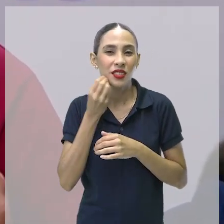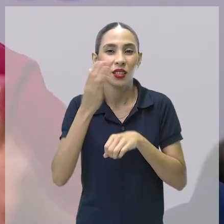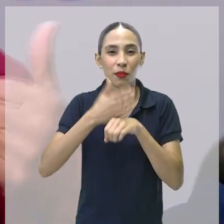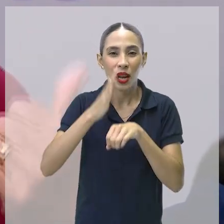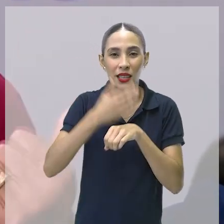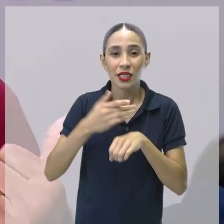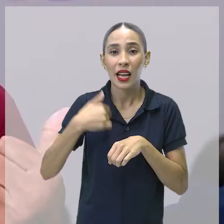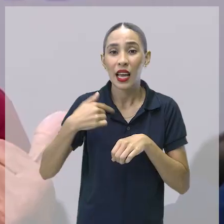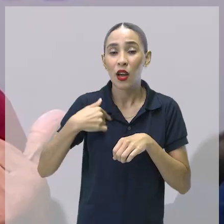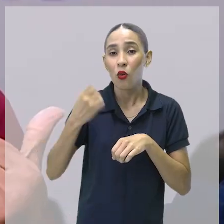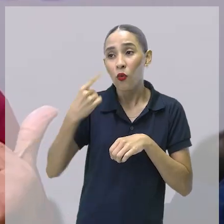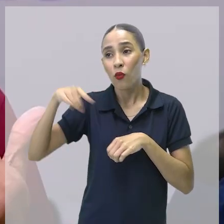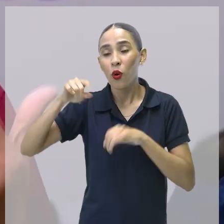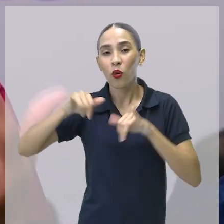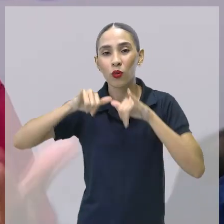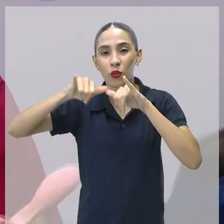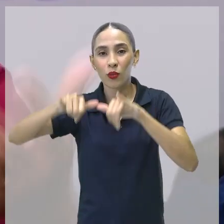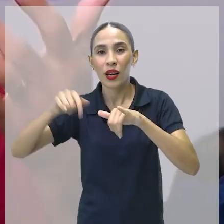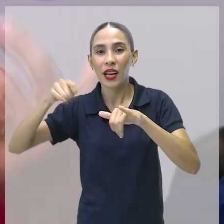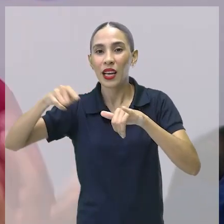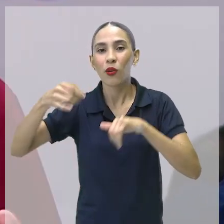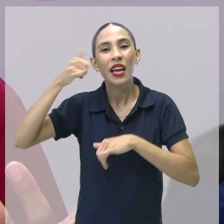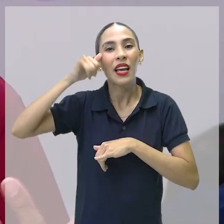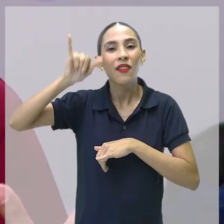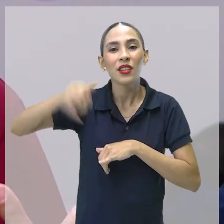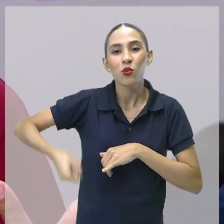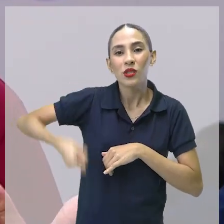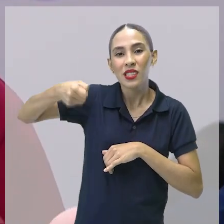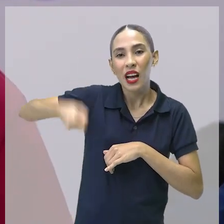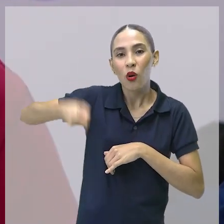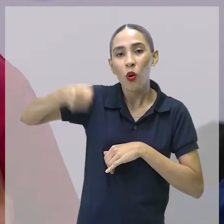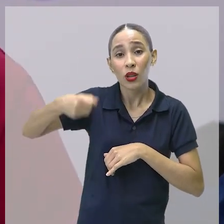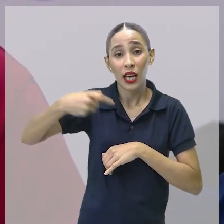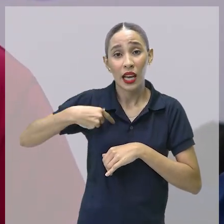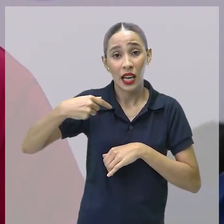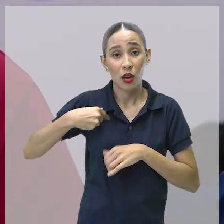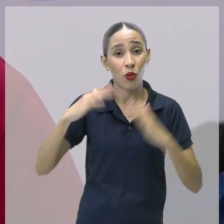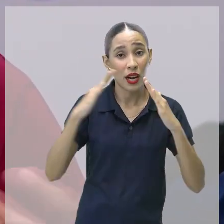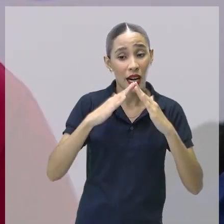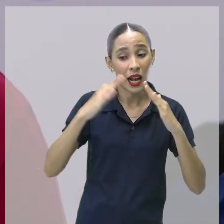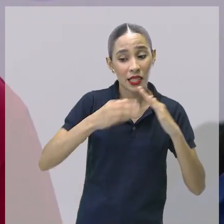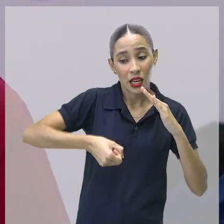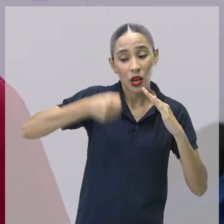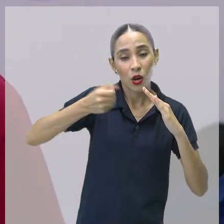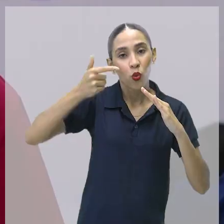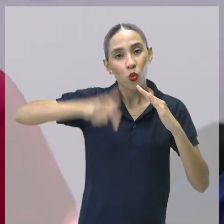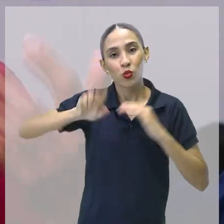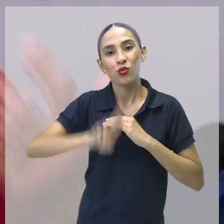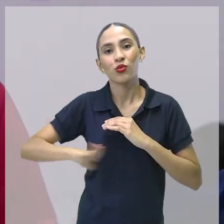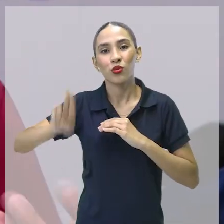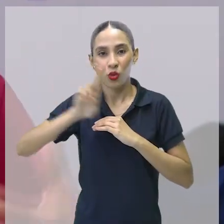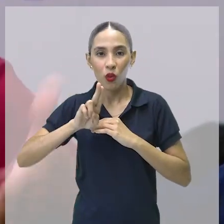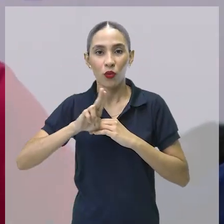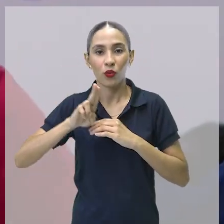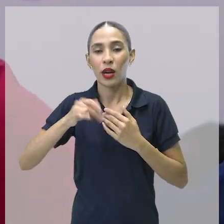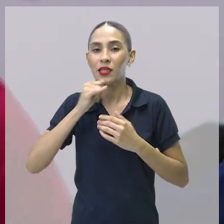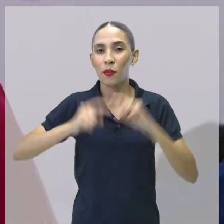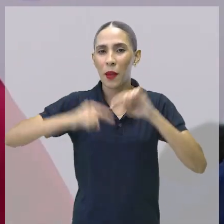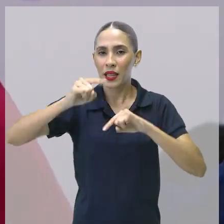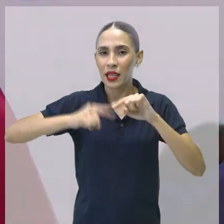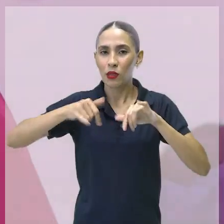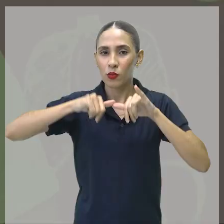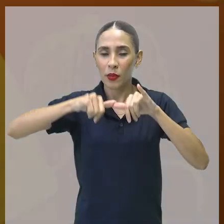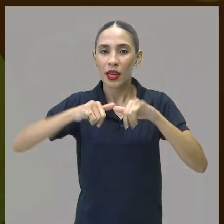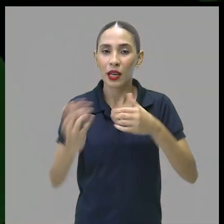é que quando eu vou ao supermercado, eu não trago as sacolas do supermercado. Eu levo uma sacola reutilizável, né? E trago minhas compras ali